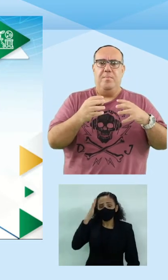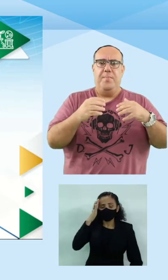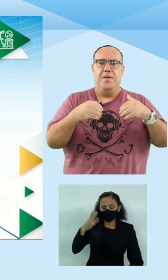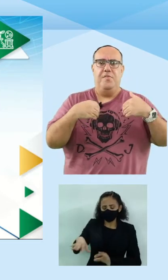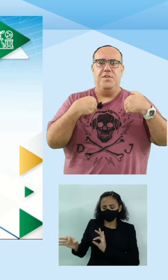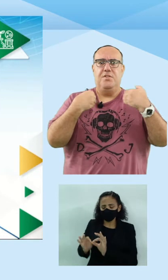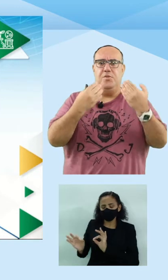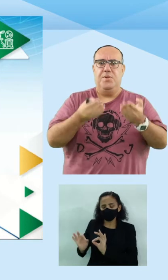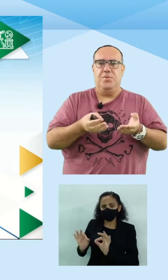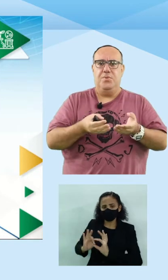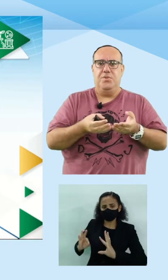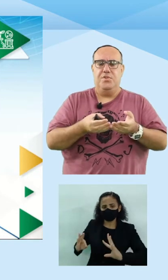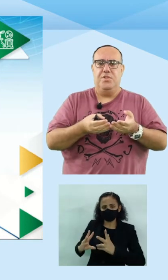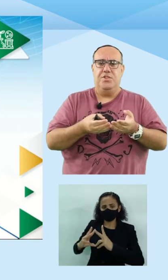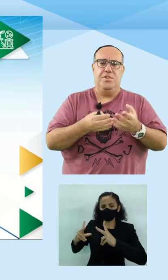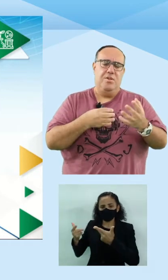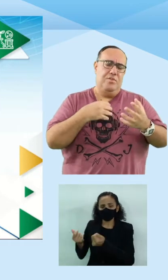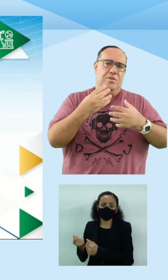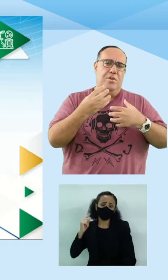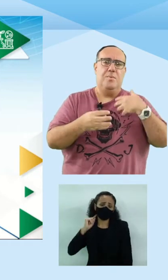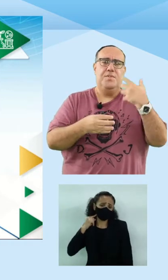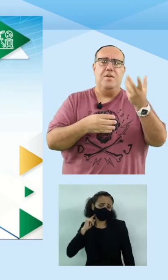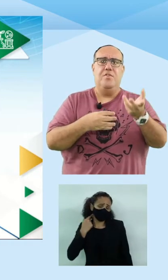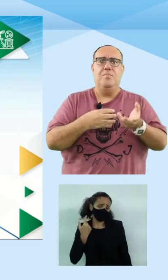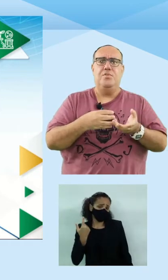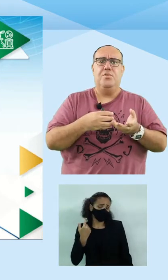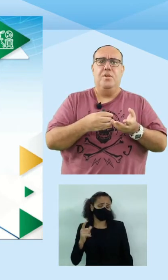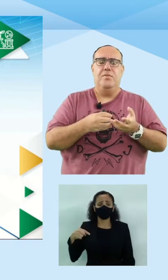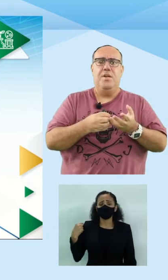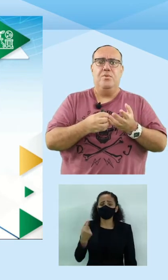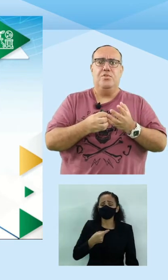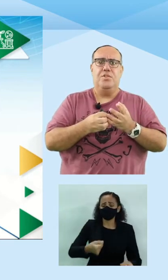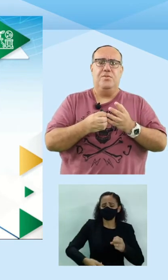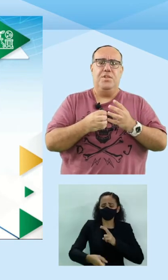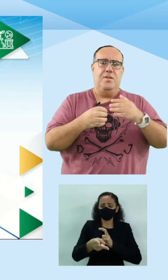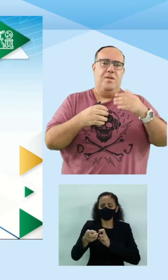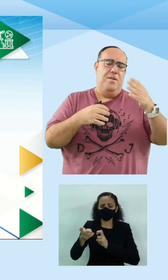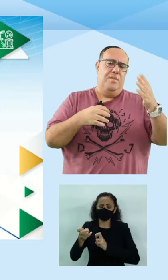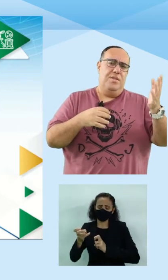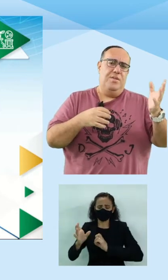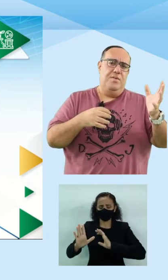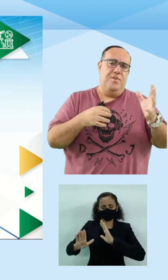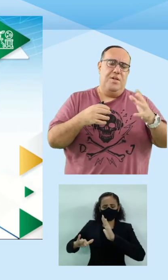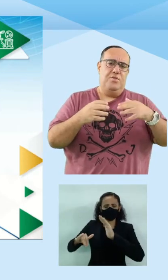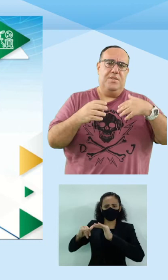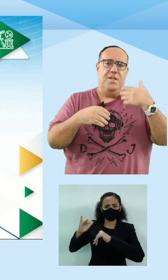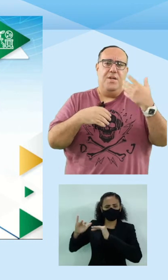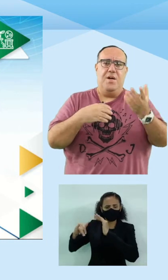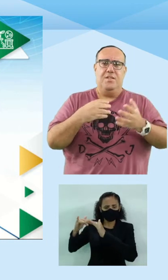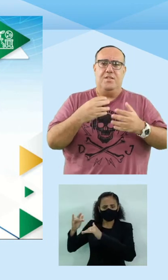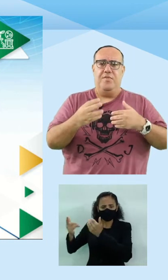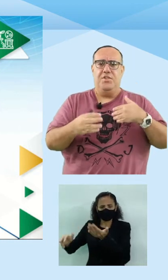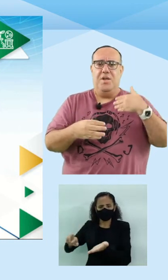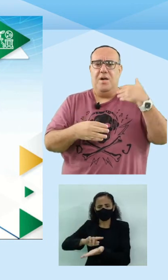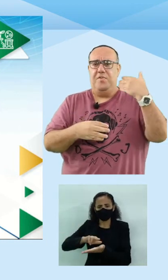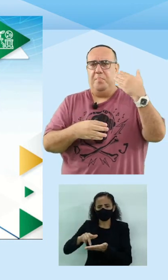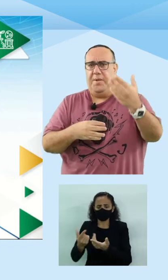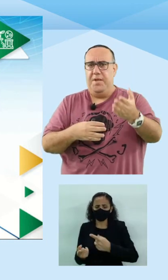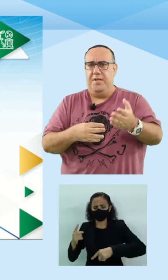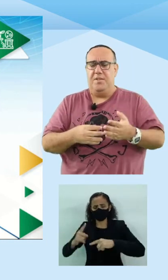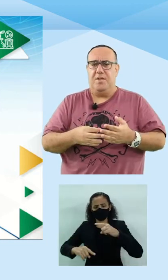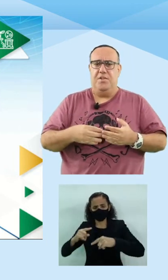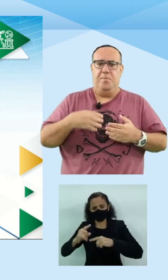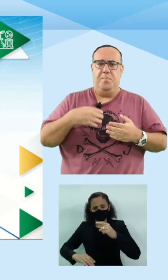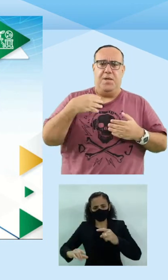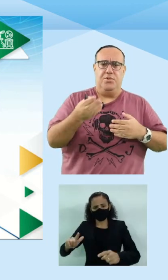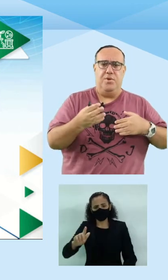trazer benefício às pessoas. Nós observamos, né, a construção de vários materiais através de garrafa